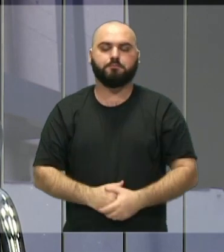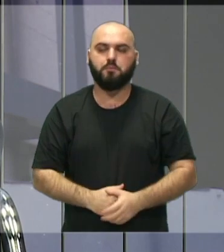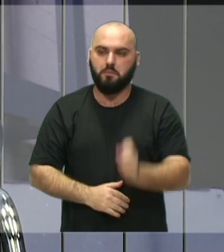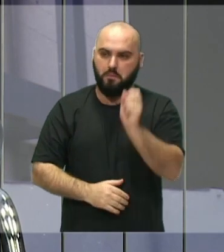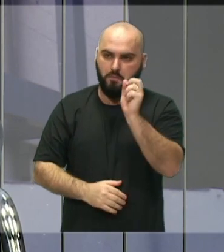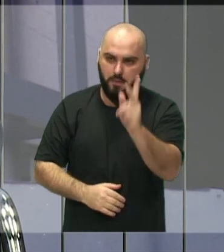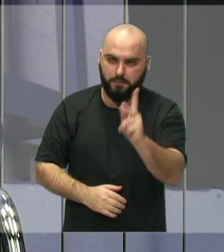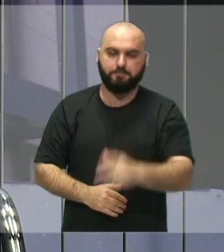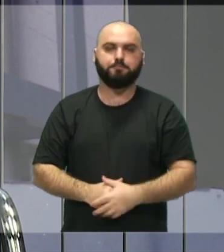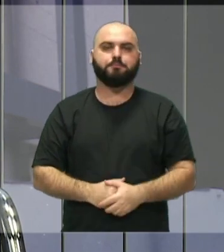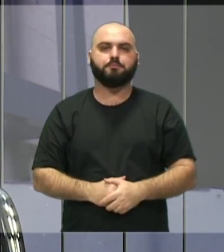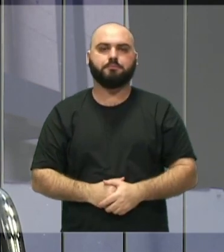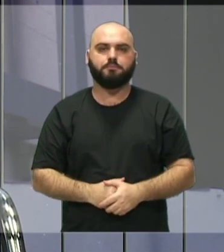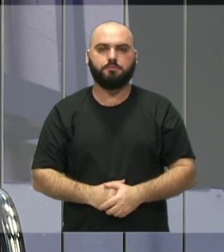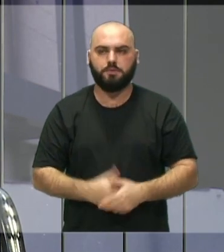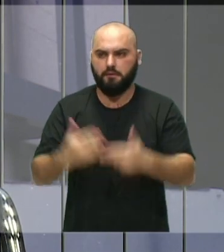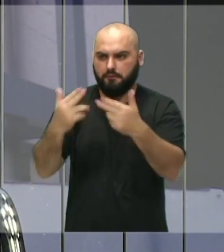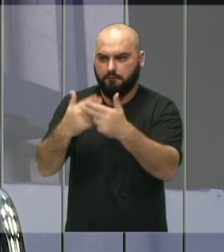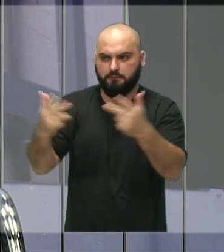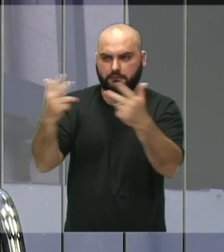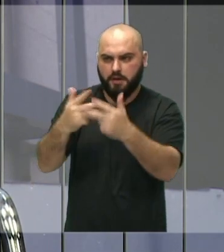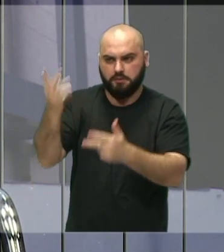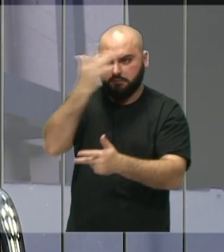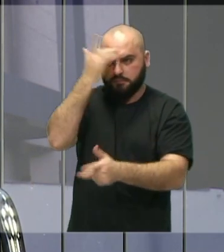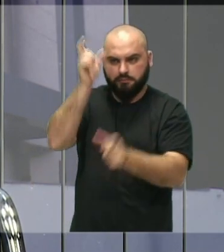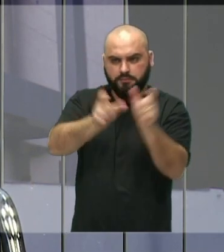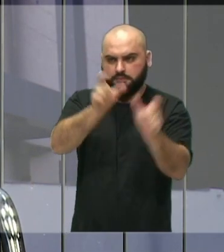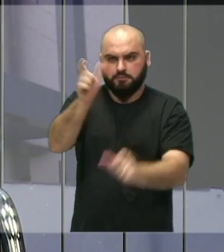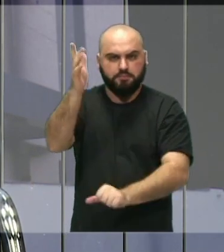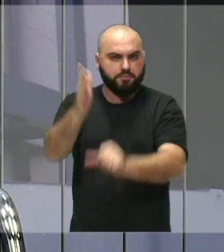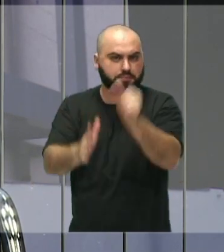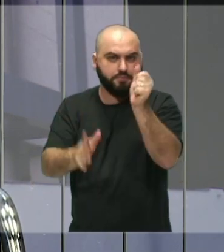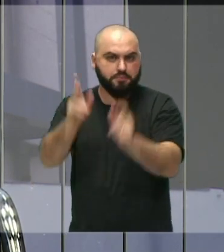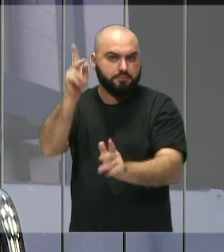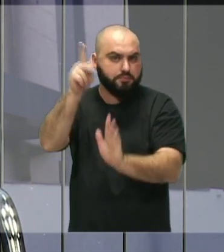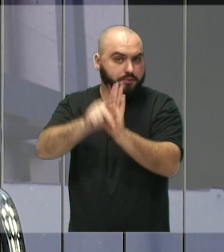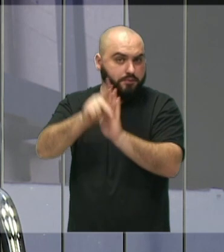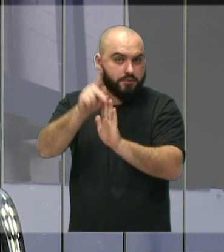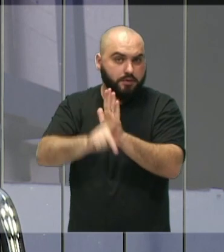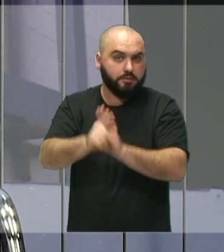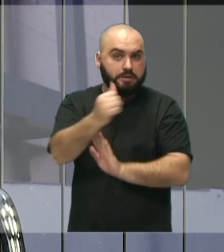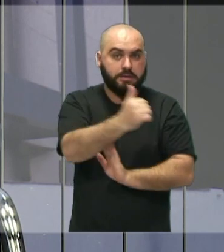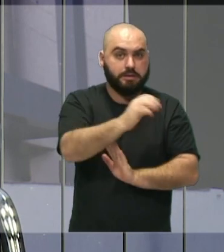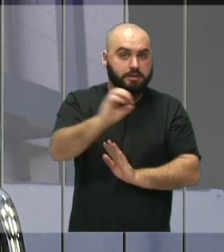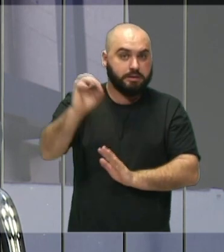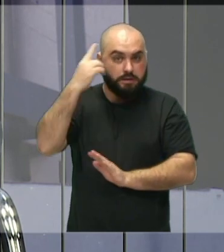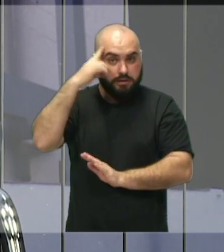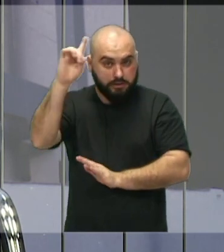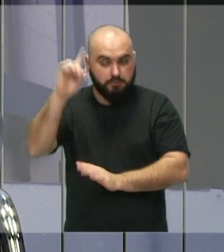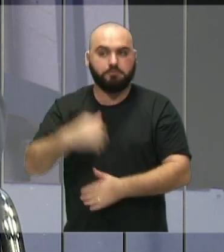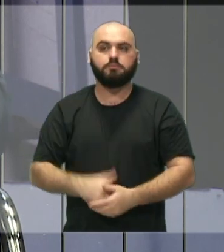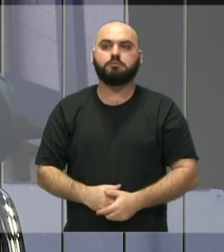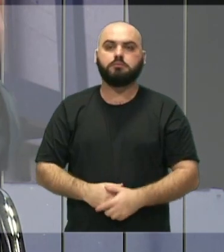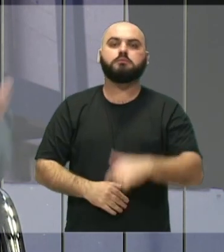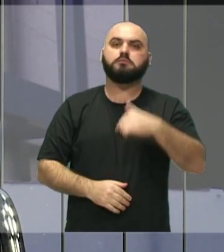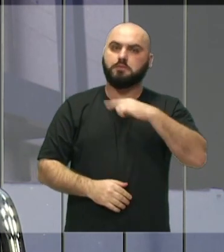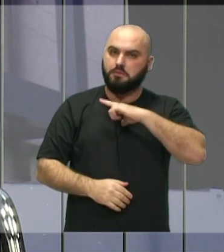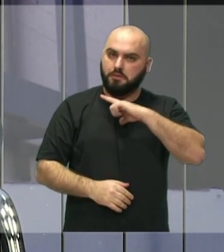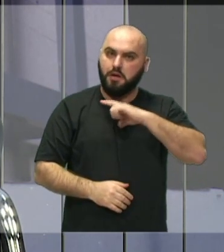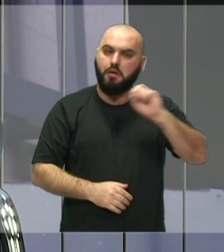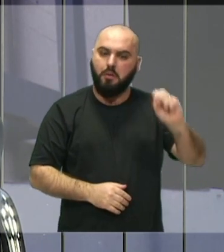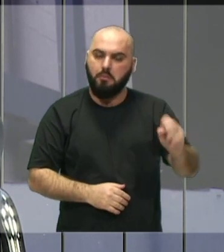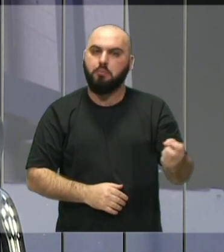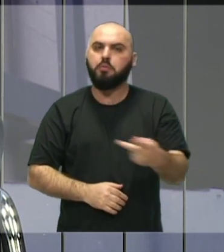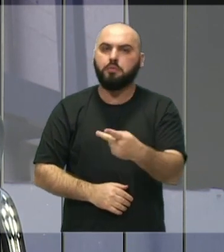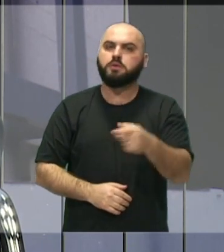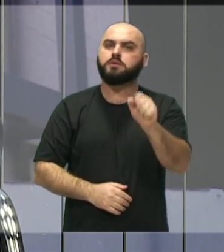Construímos a várias mãos esse primeiro projeto dos 100 dias de governo. Tive a oportunidade desse colegiado